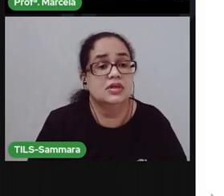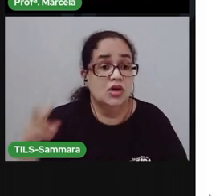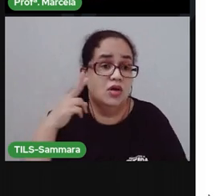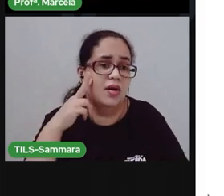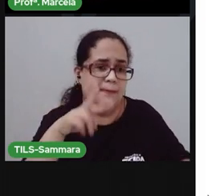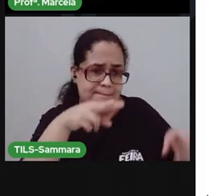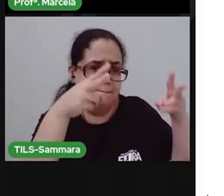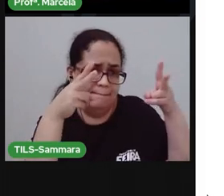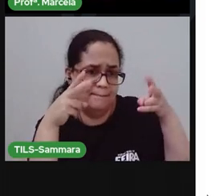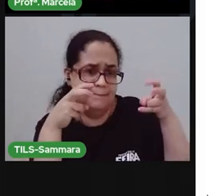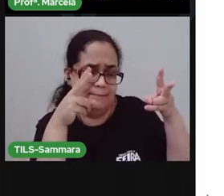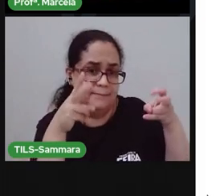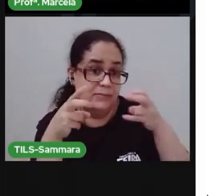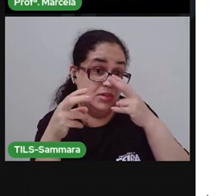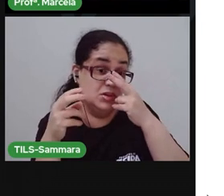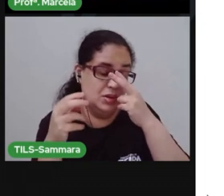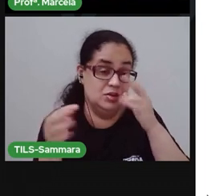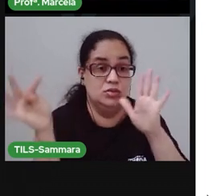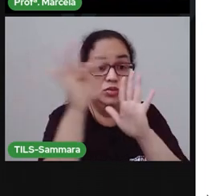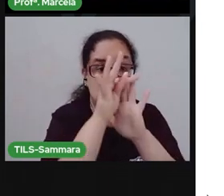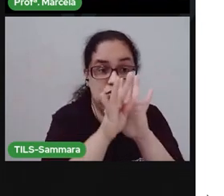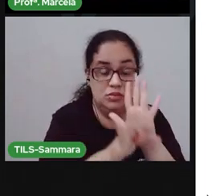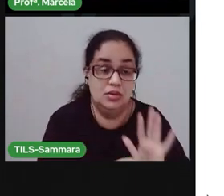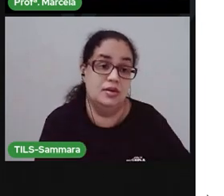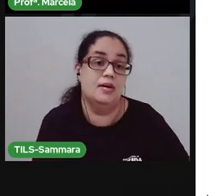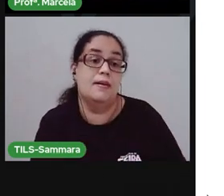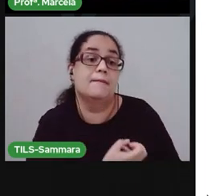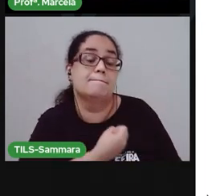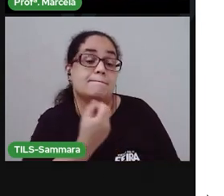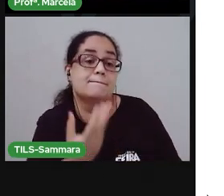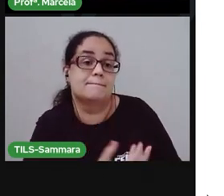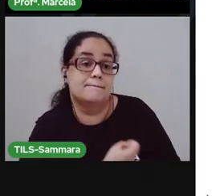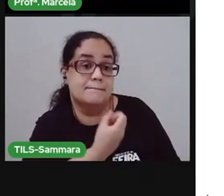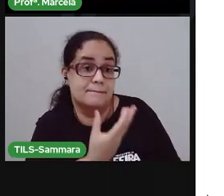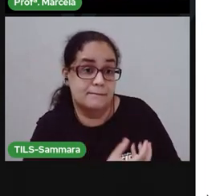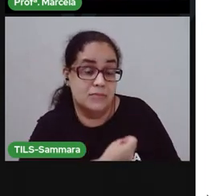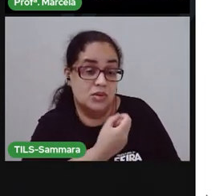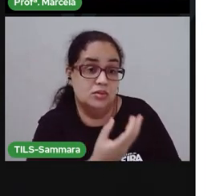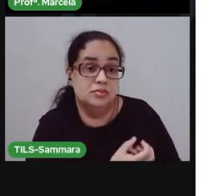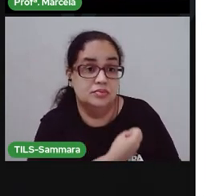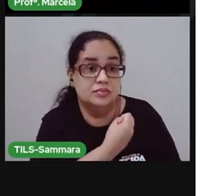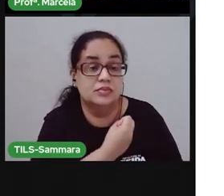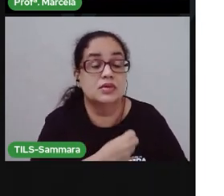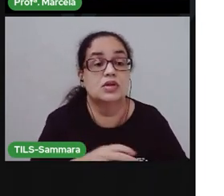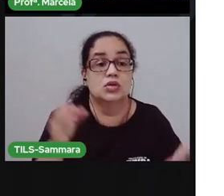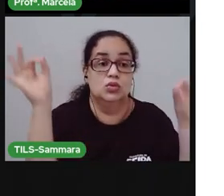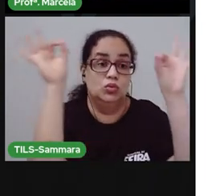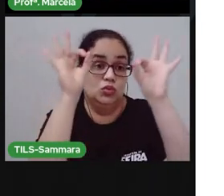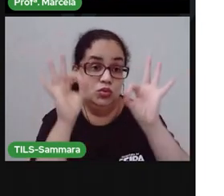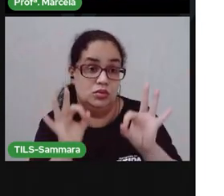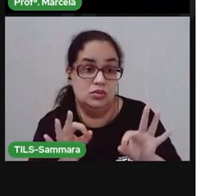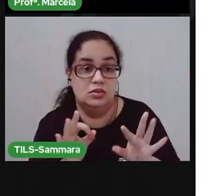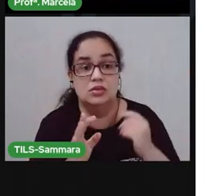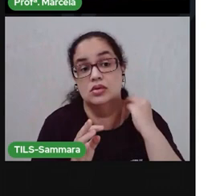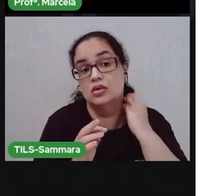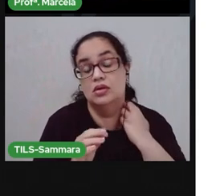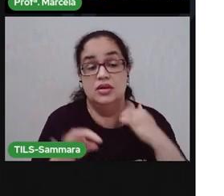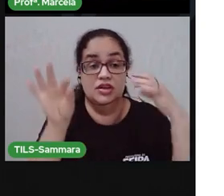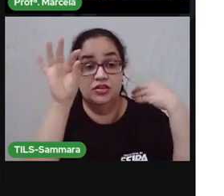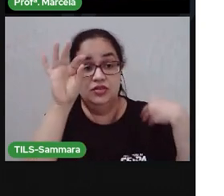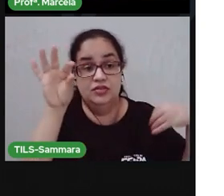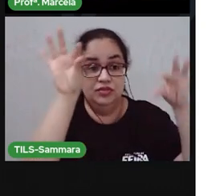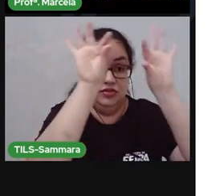Vocês percebem que esse é um texto, né, um poema. E um poema, ele é estruturado em versos